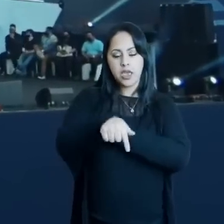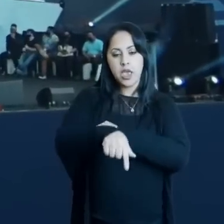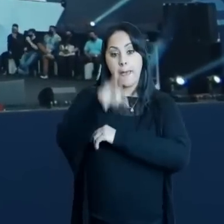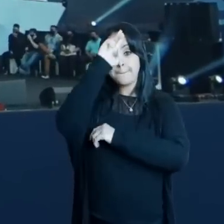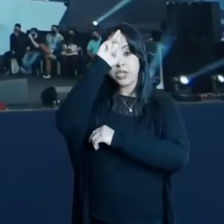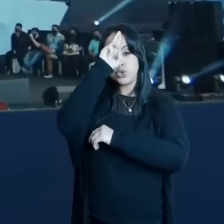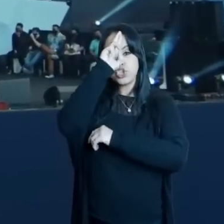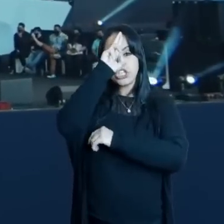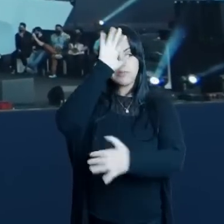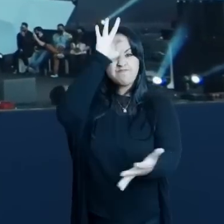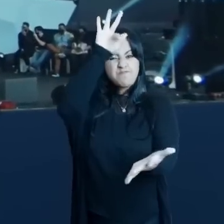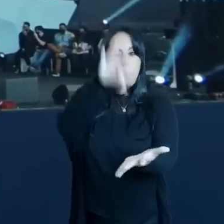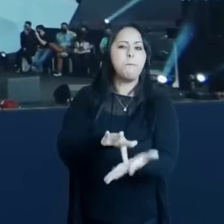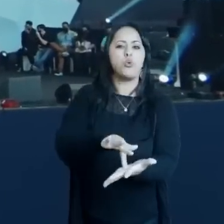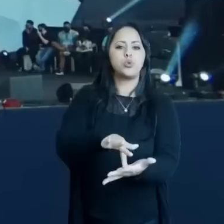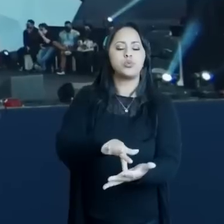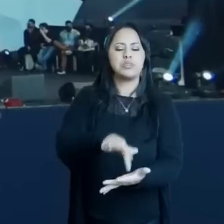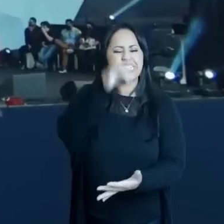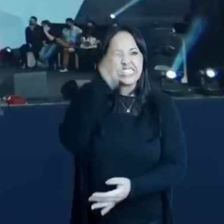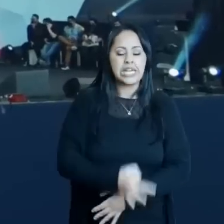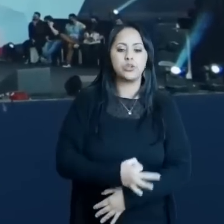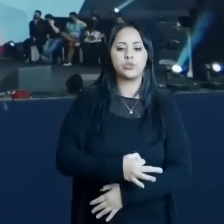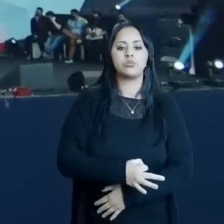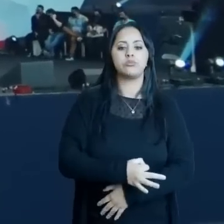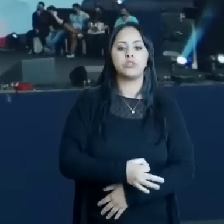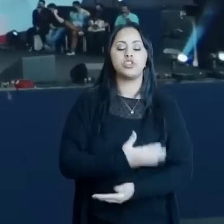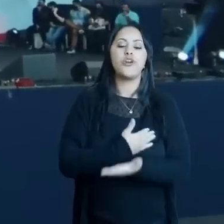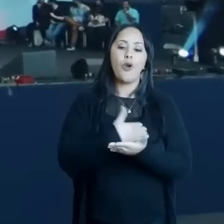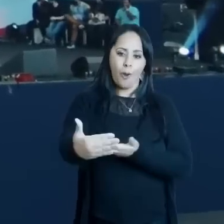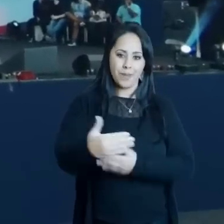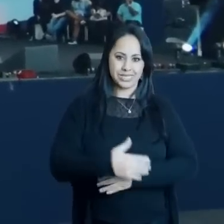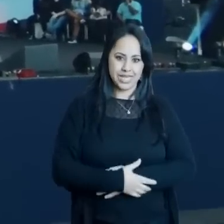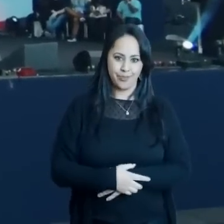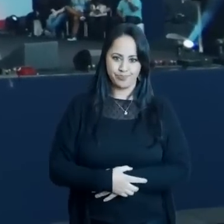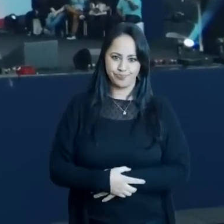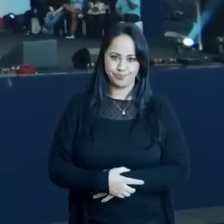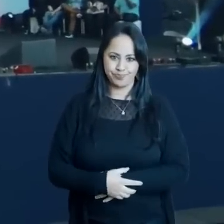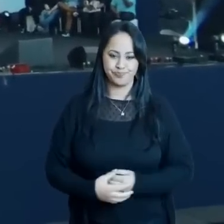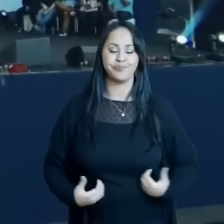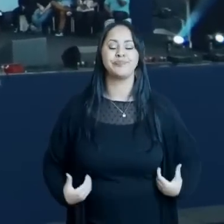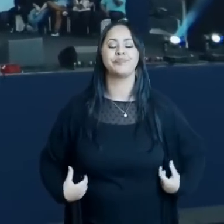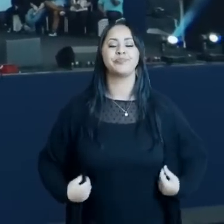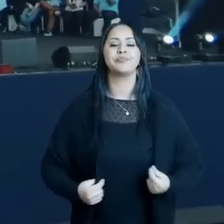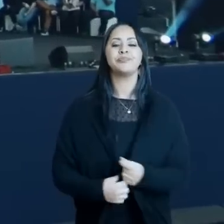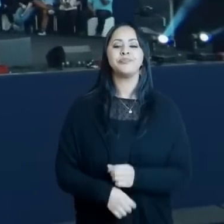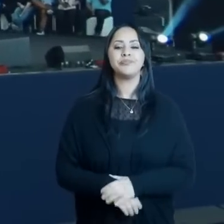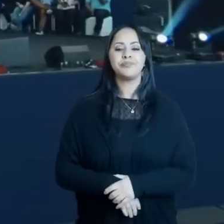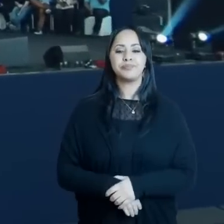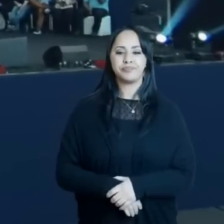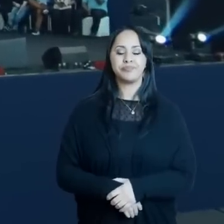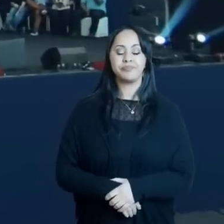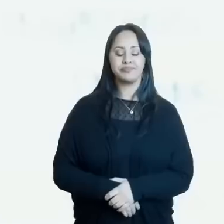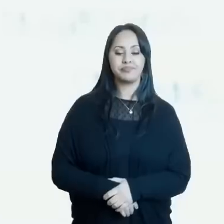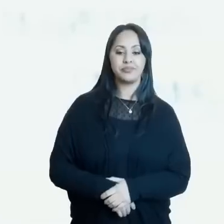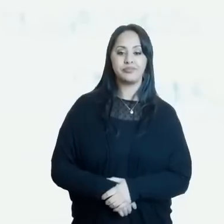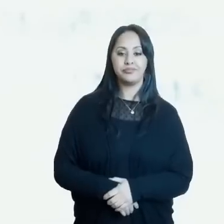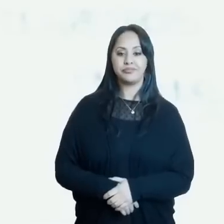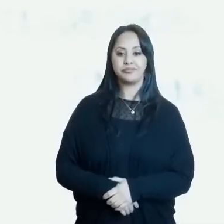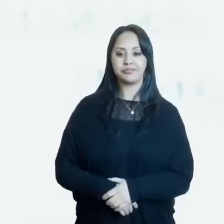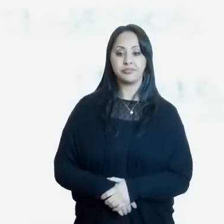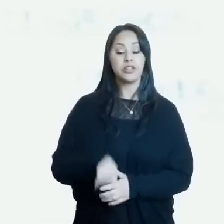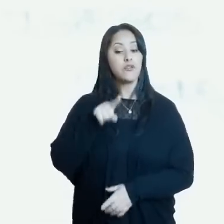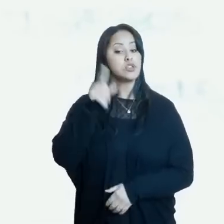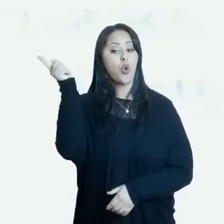meio-dia em ponto, aqui é extremamente rigoroso, pontual, nós vamos entrar nós vamos começar o evento. E você que